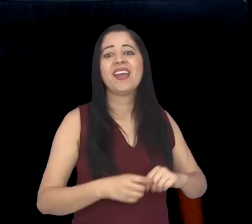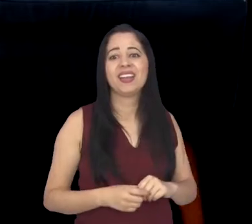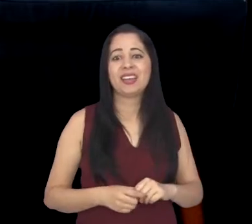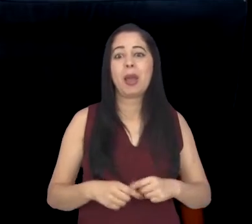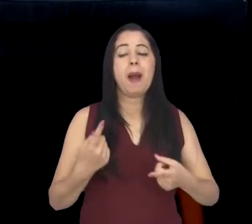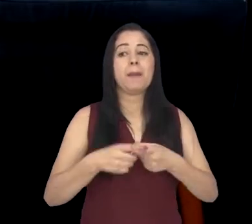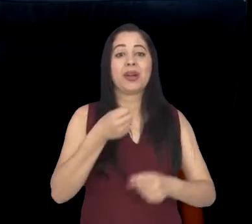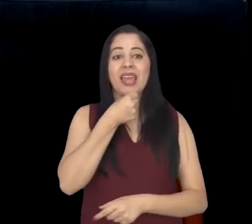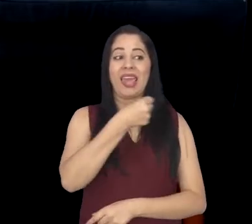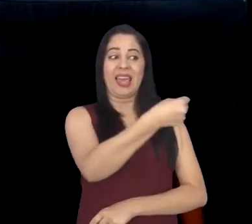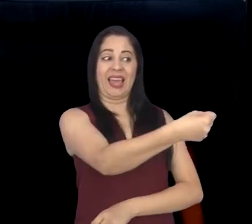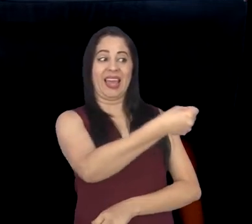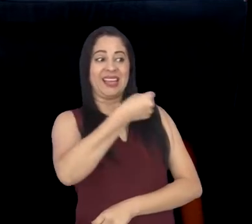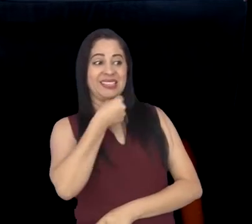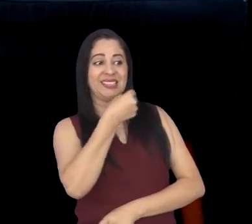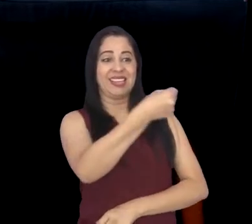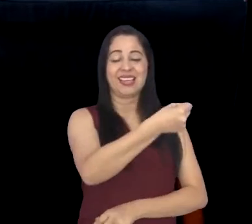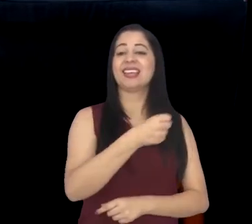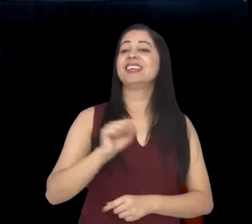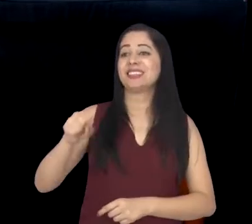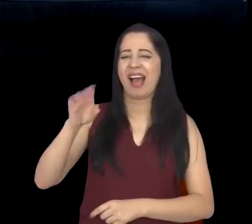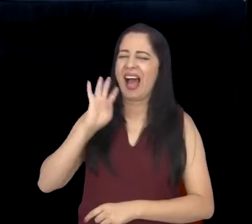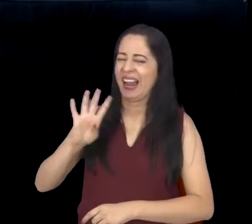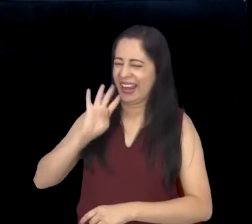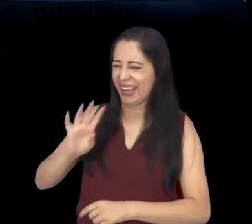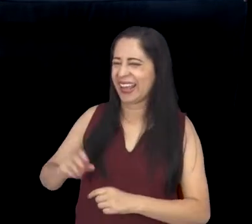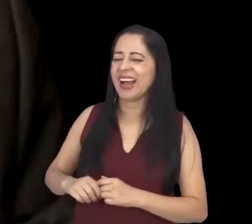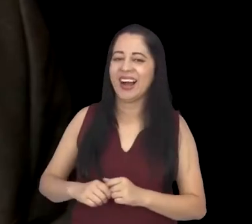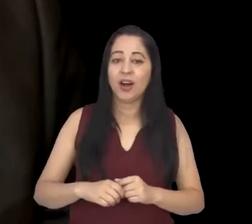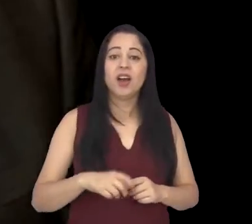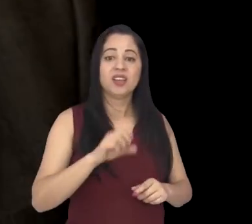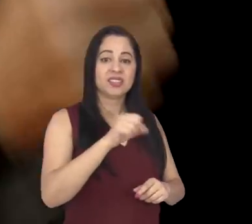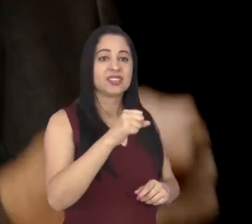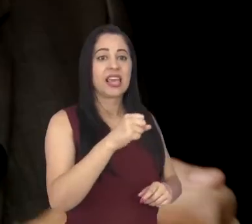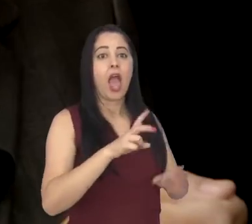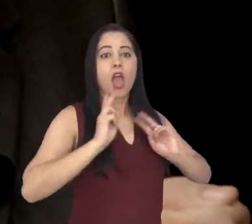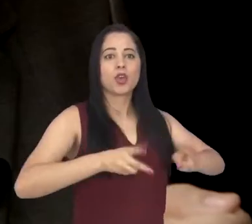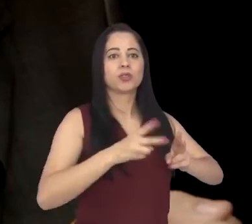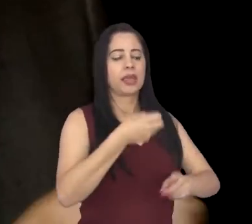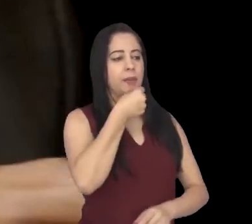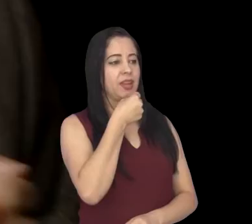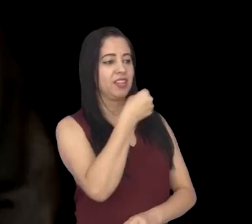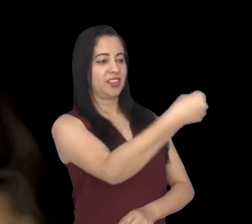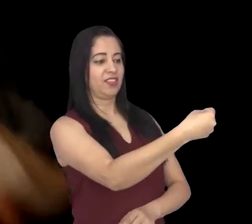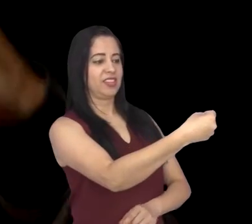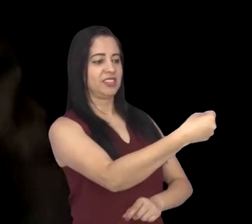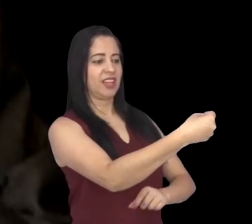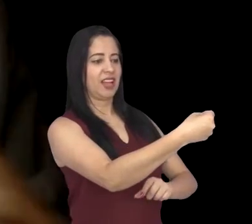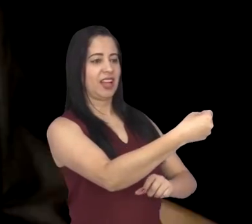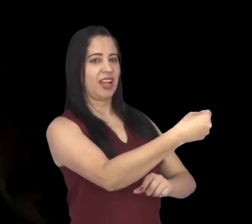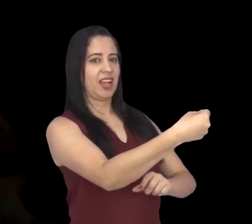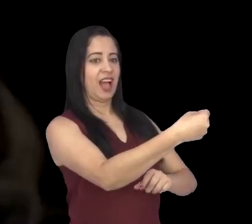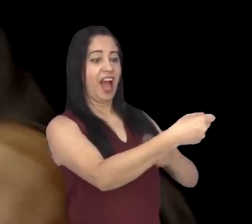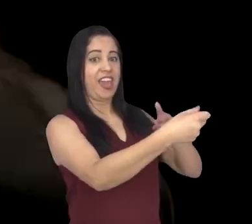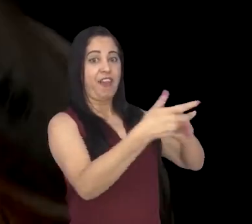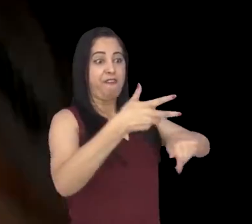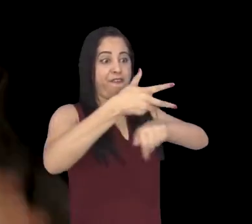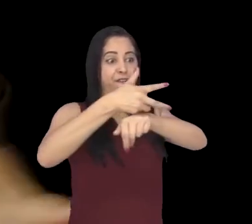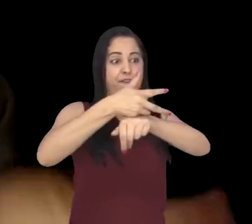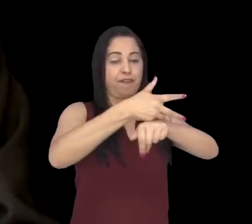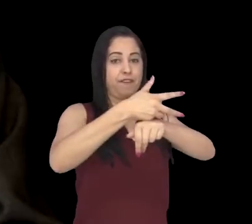assim? Porque ele não podia nem contraplano. Legal. Né? Primeiro, aí começou a entrar minha voz também, aos poucos.